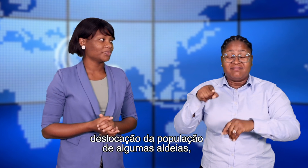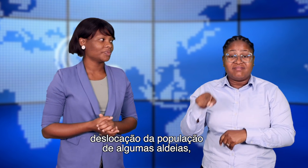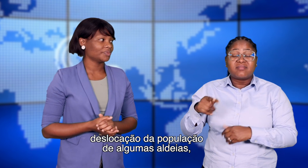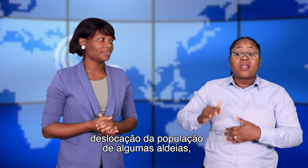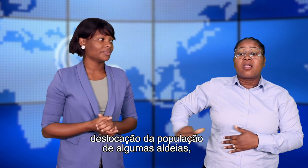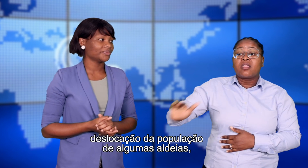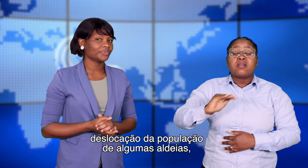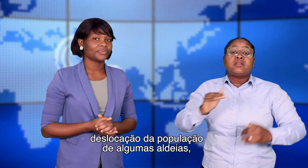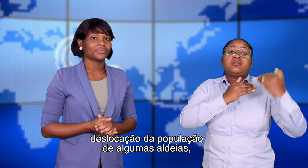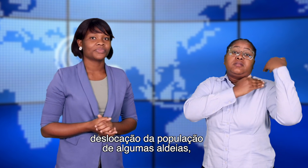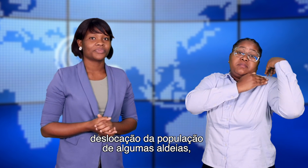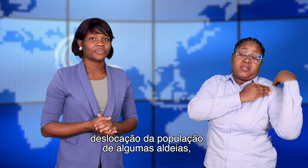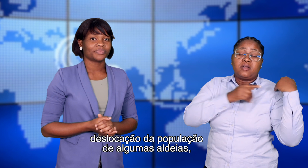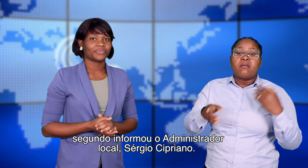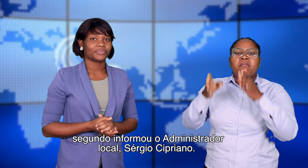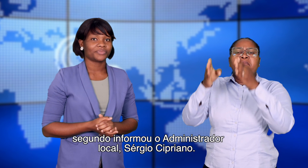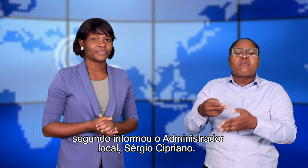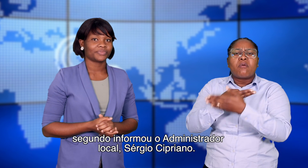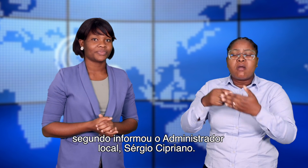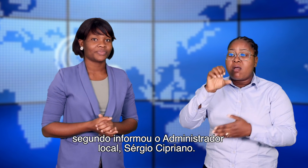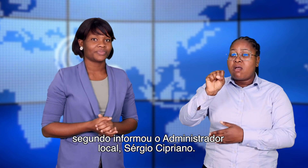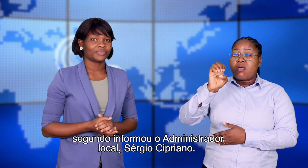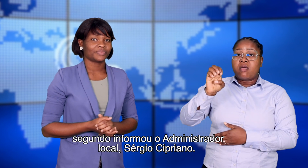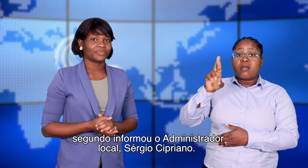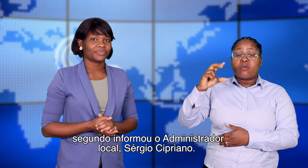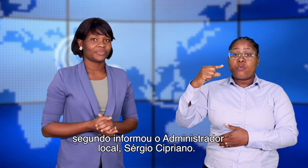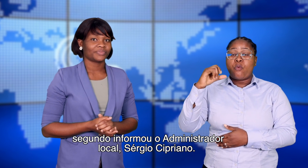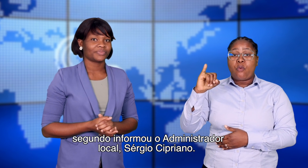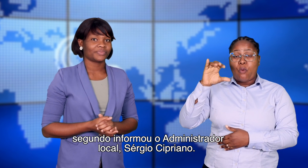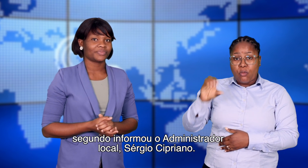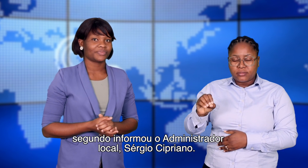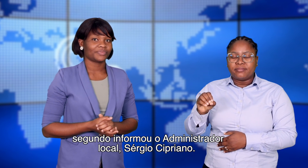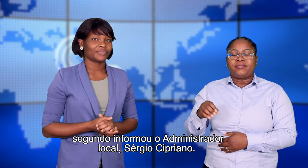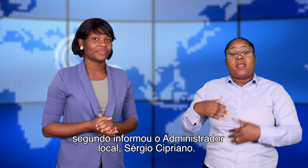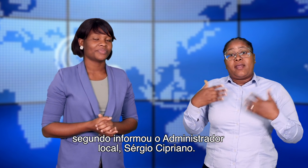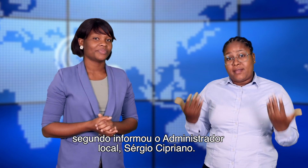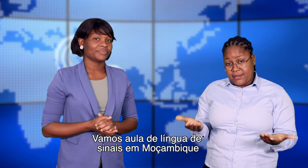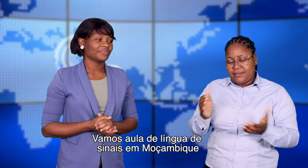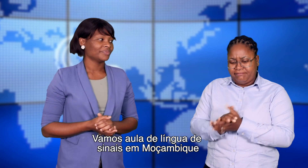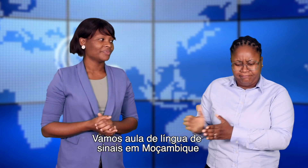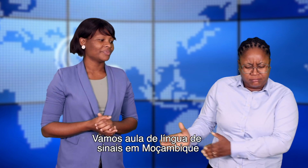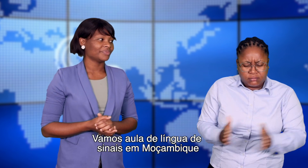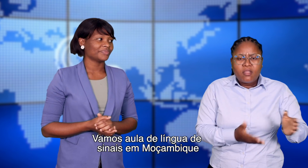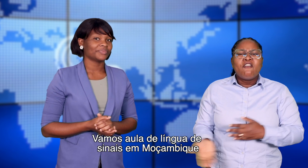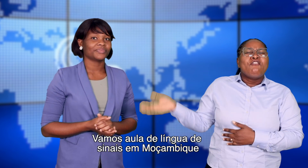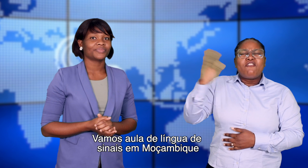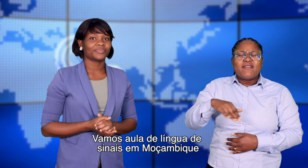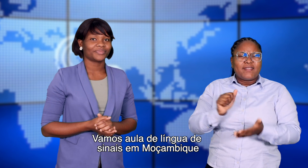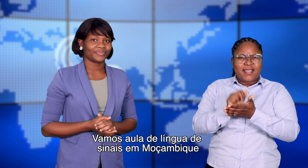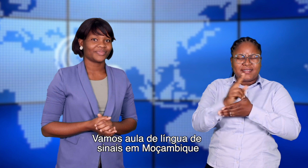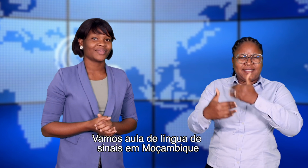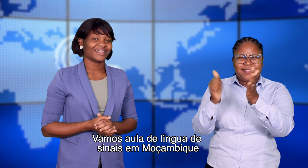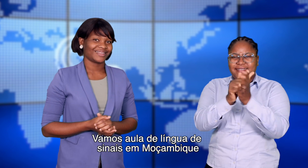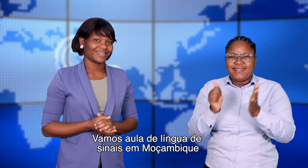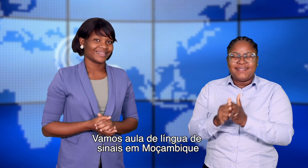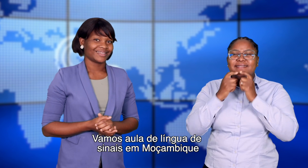da população de algumas aldeias, segundo informou o administrador local Sérgio Cipriano. Vamos a mais uma